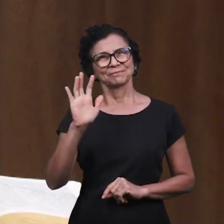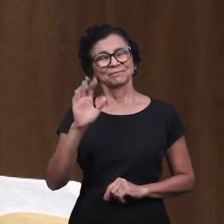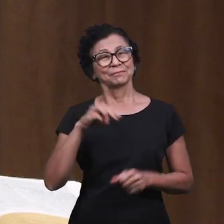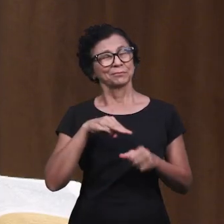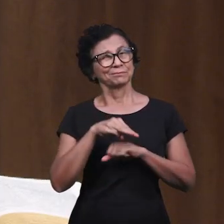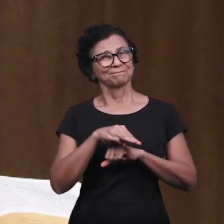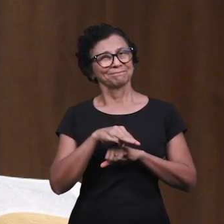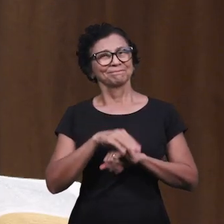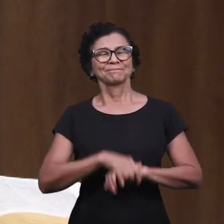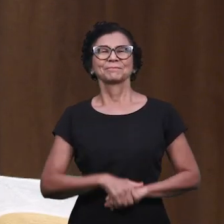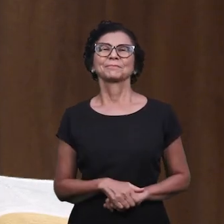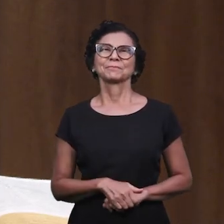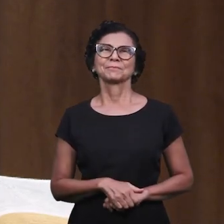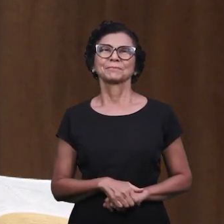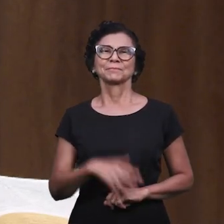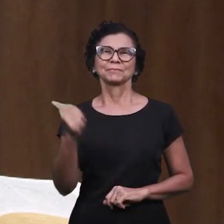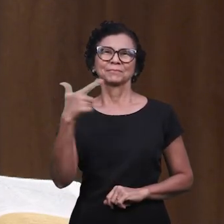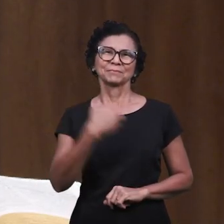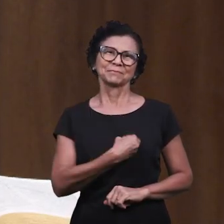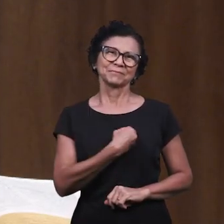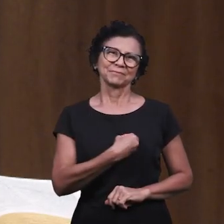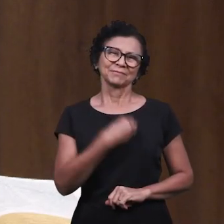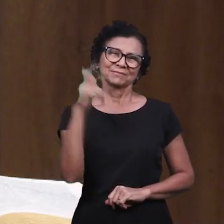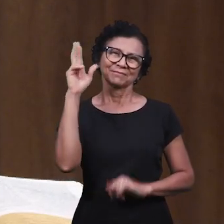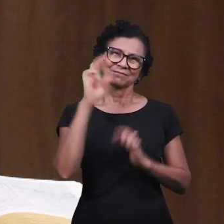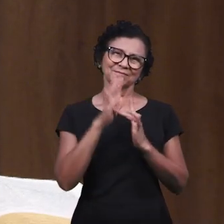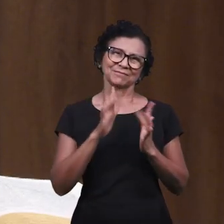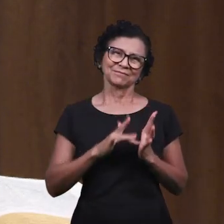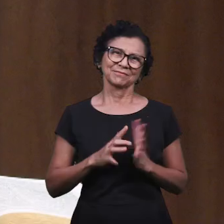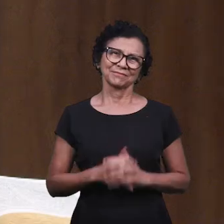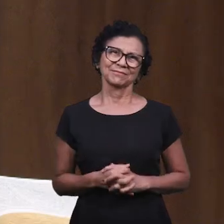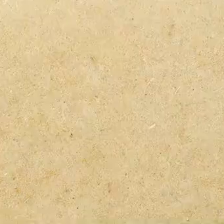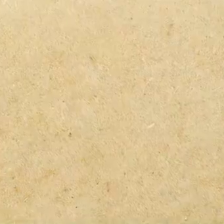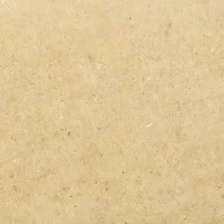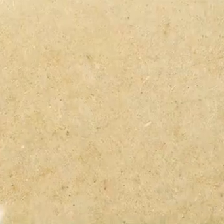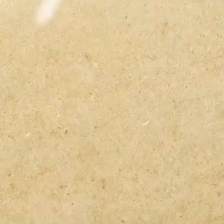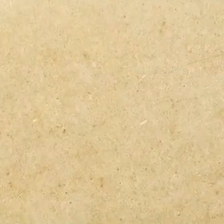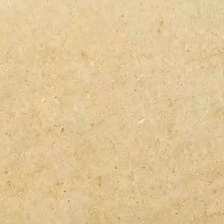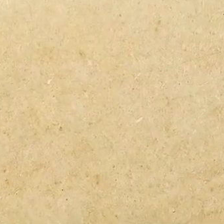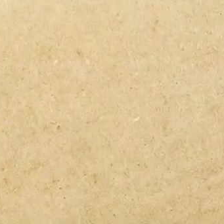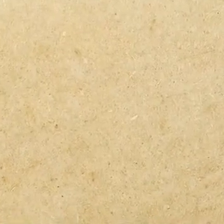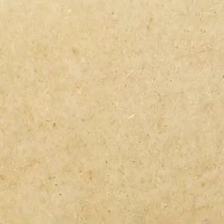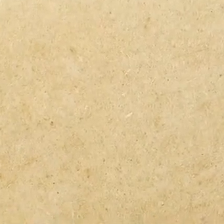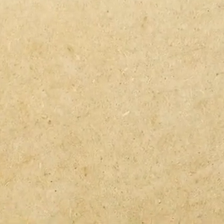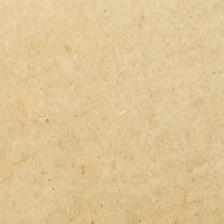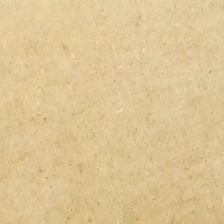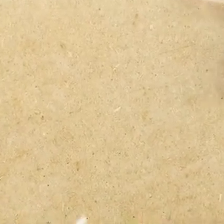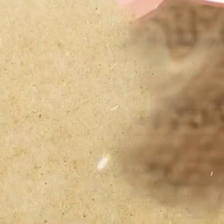episódio. Ministério é maior do que a vida. A paz do Senhor.